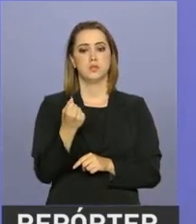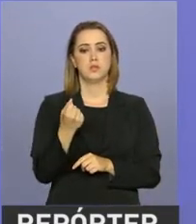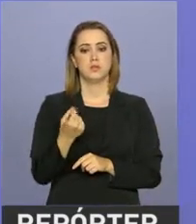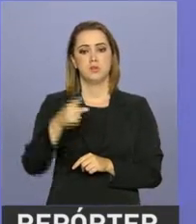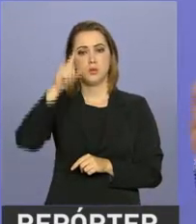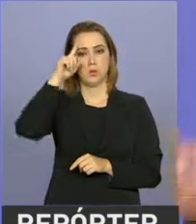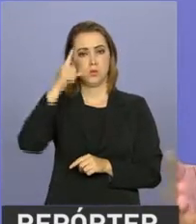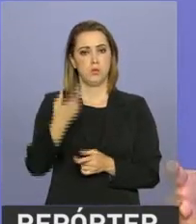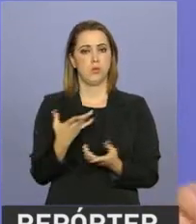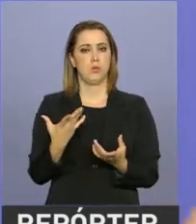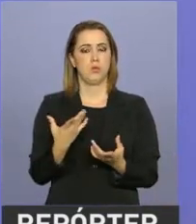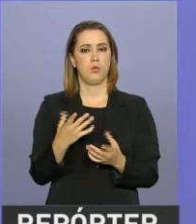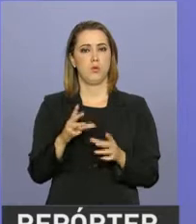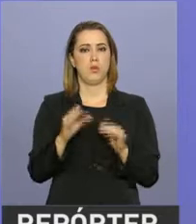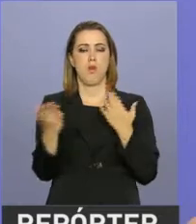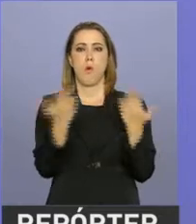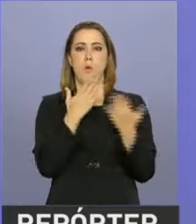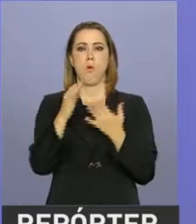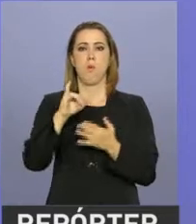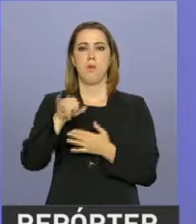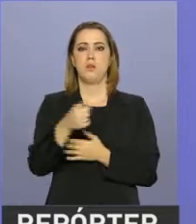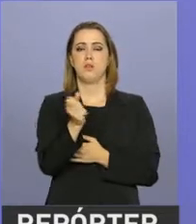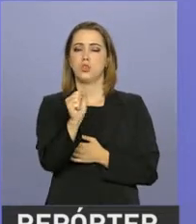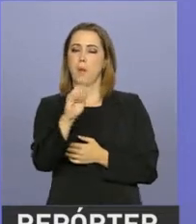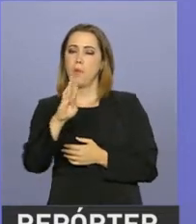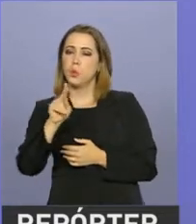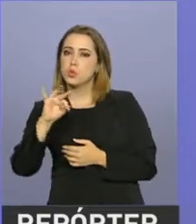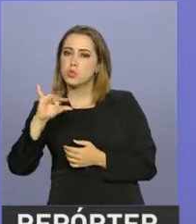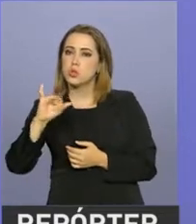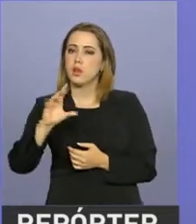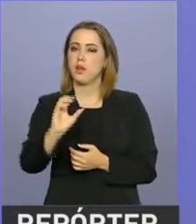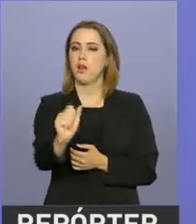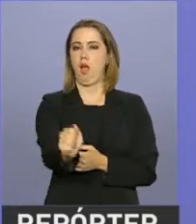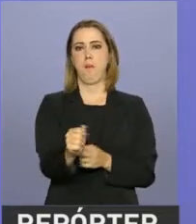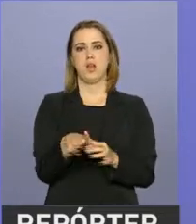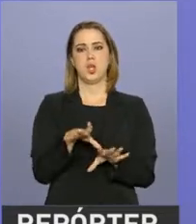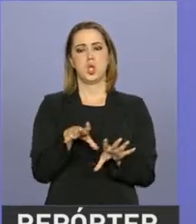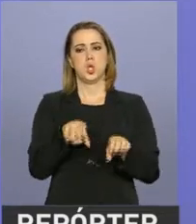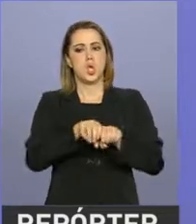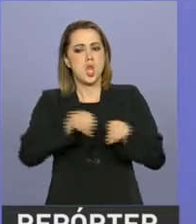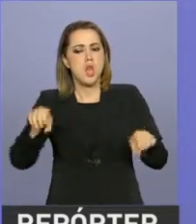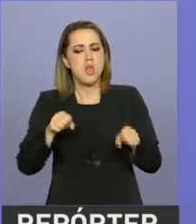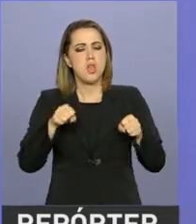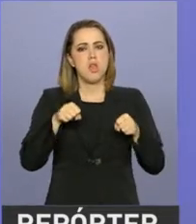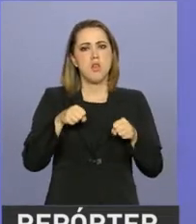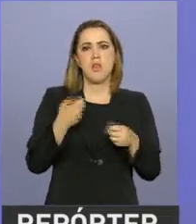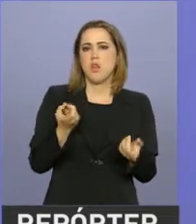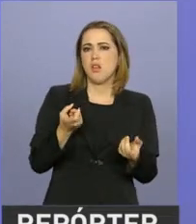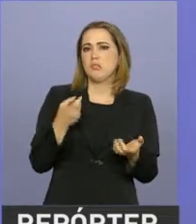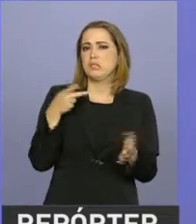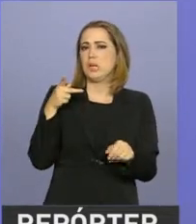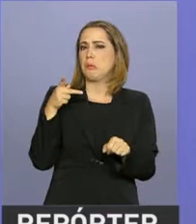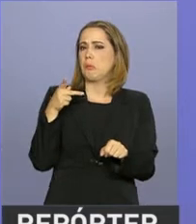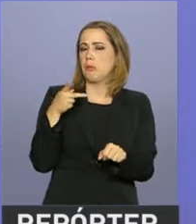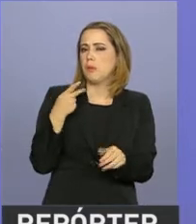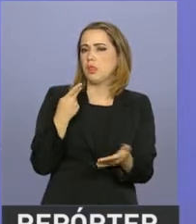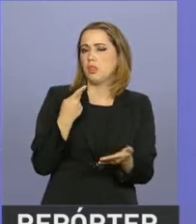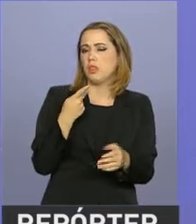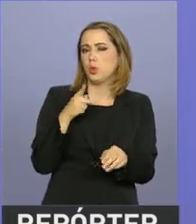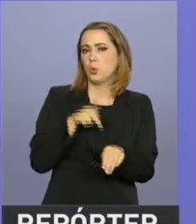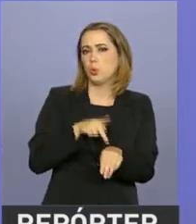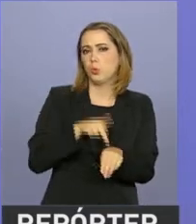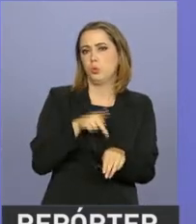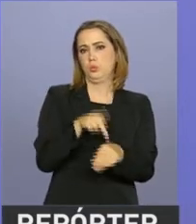definido como jabuticaba o ensino médio inflexível e que muitas vezes expulsa os